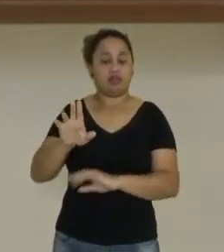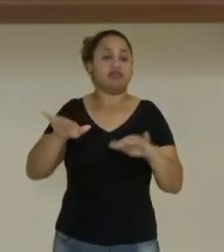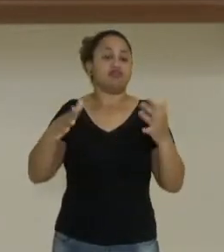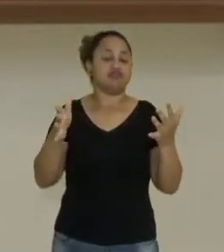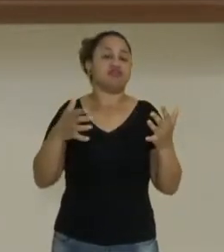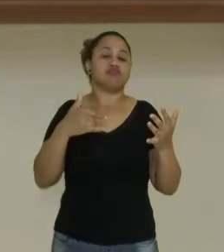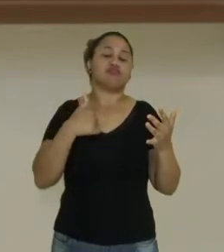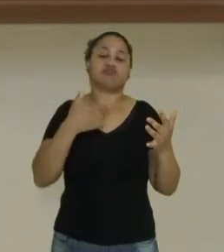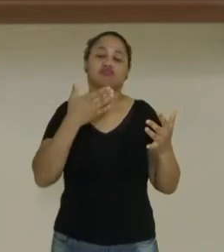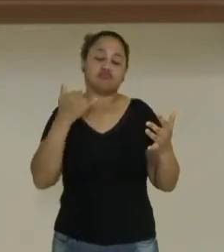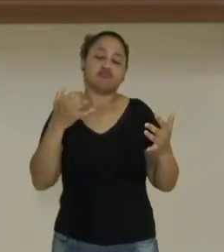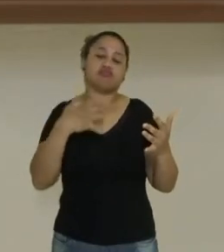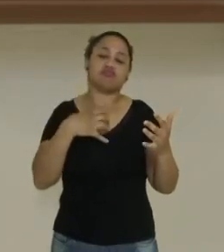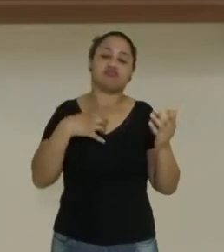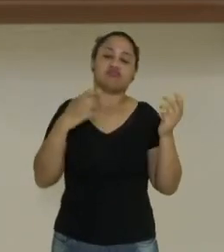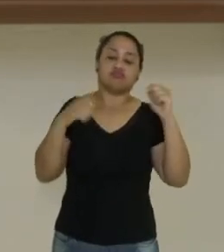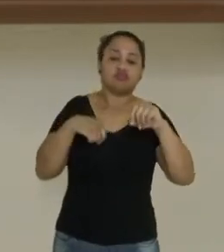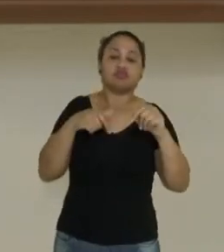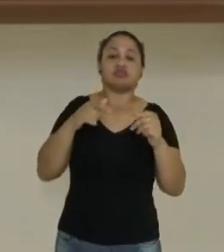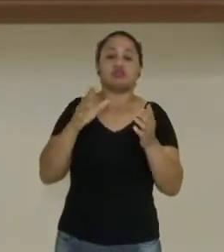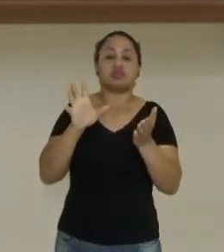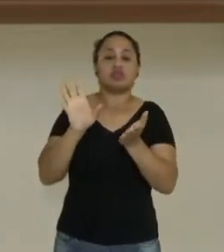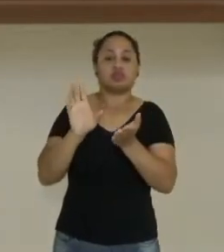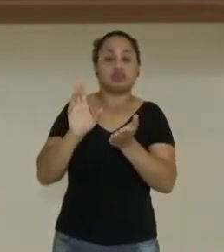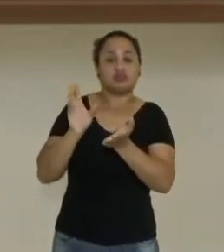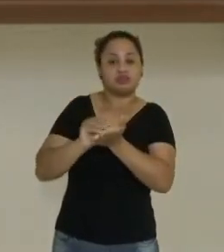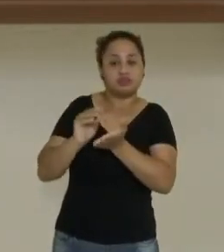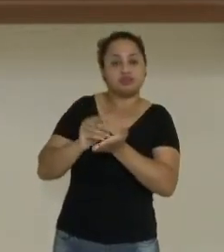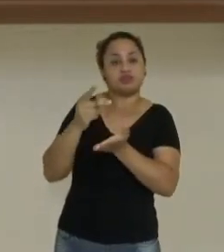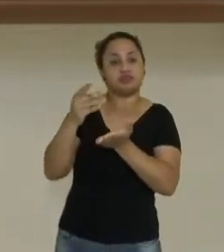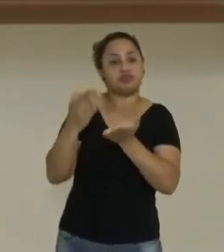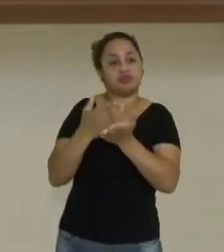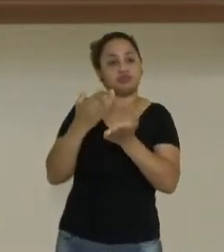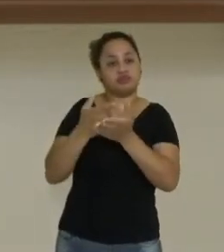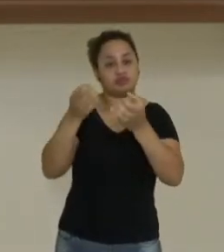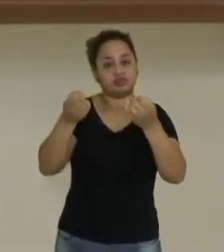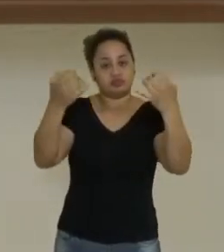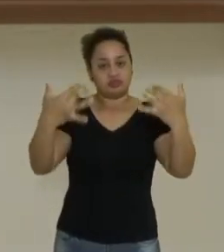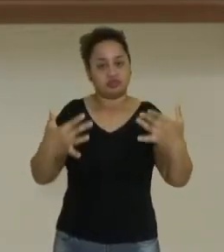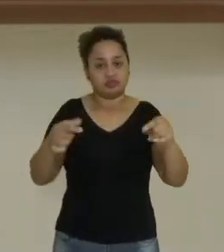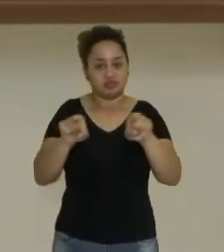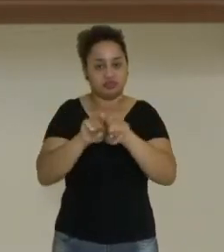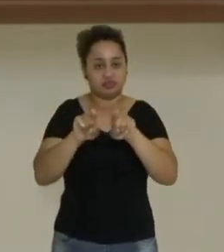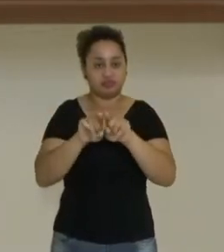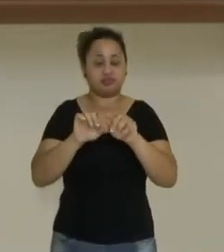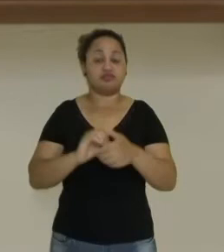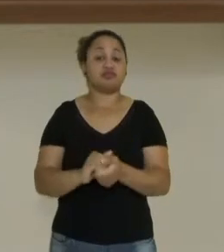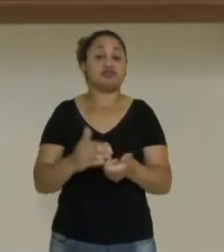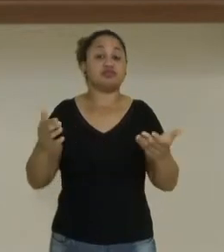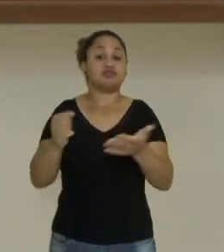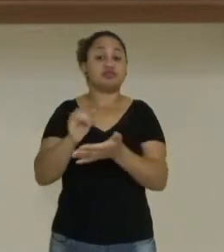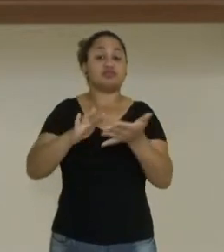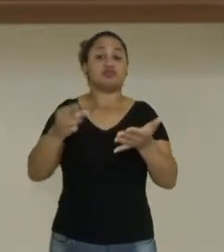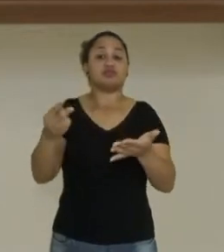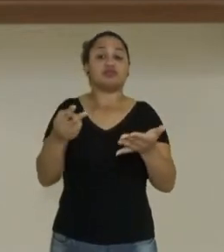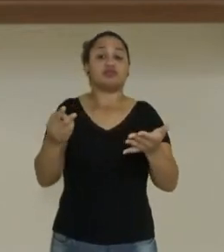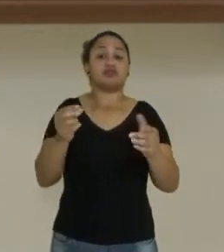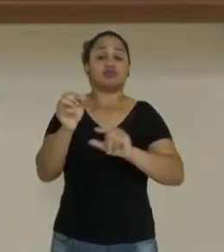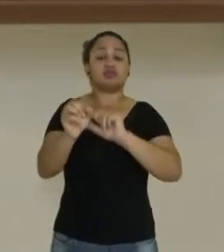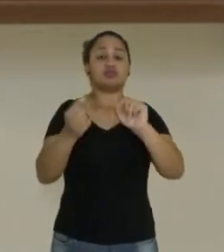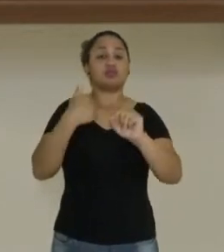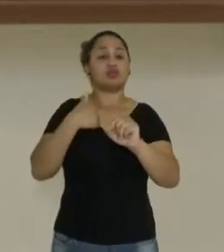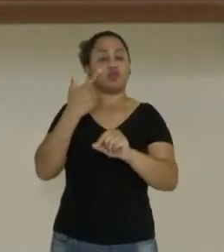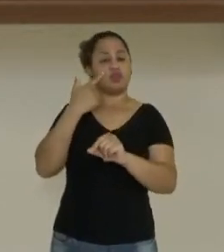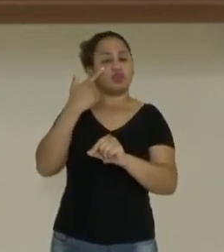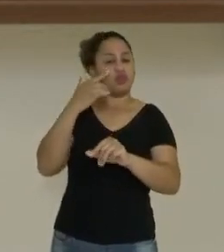melhor forma aí, você anote no seu caderno essa explicação. Vamos para um exercício número 2, para a gente ver uma